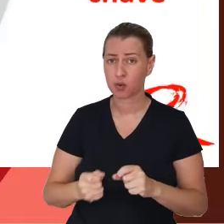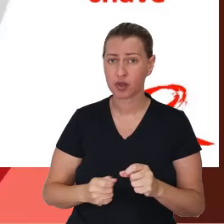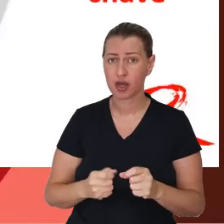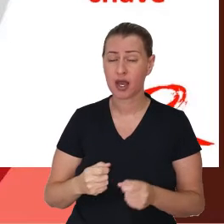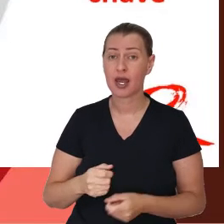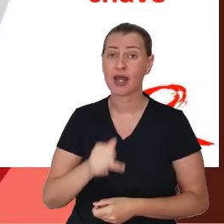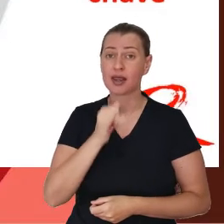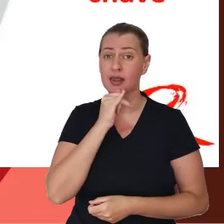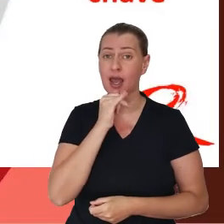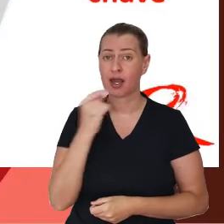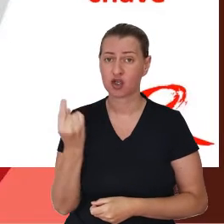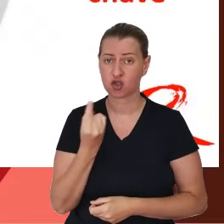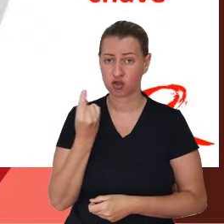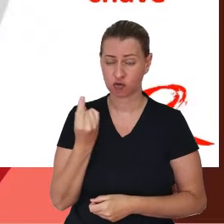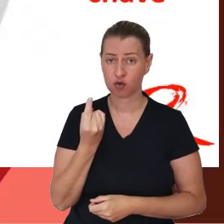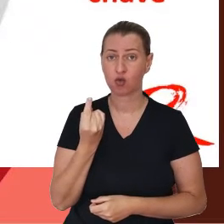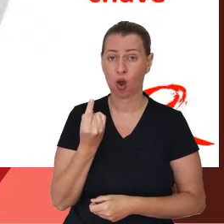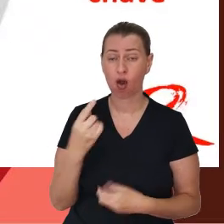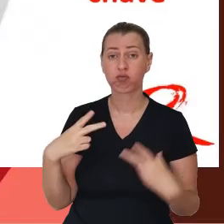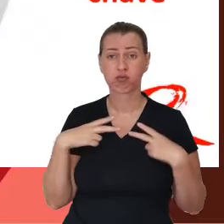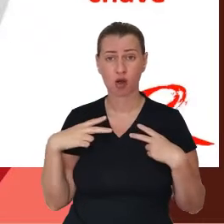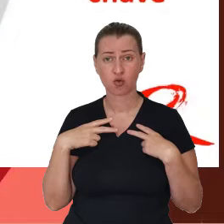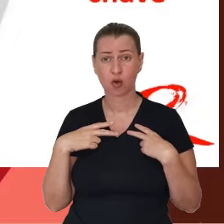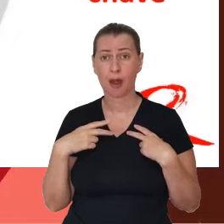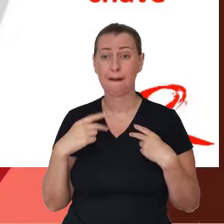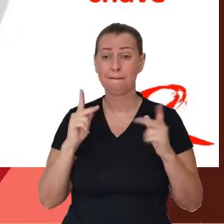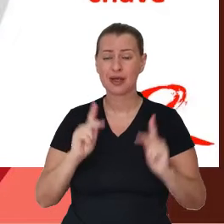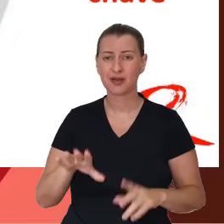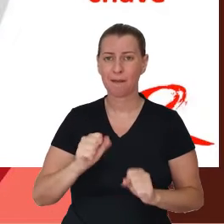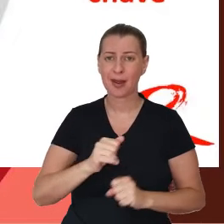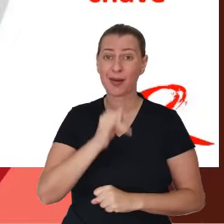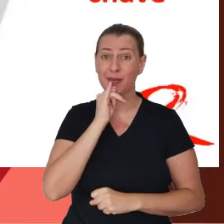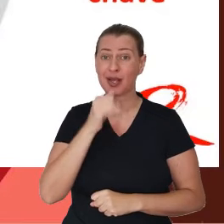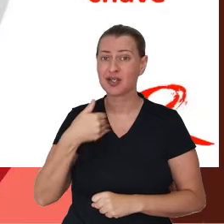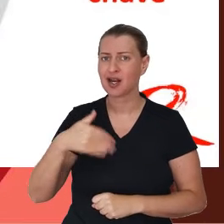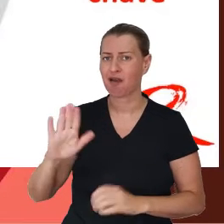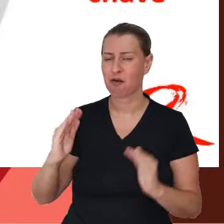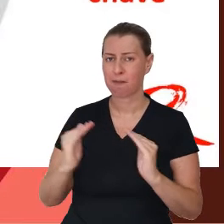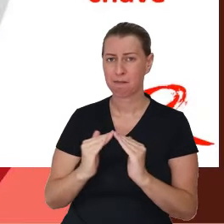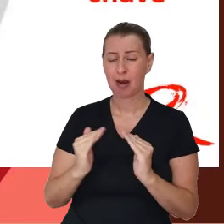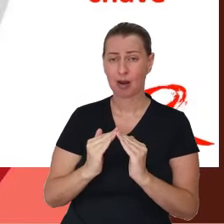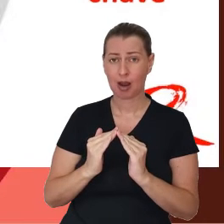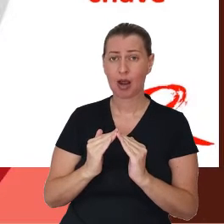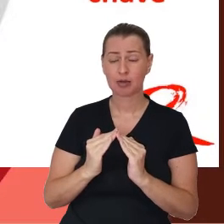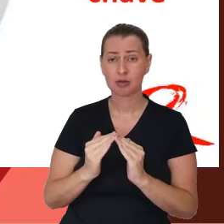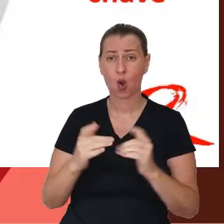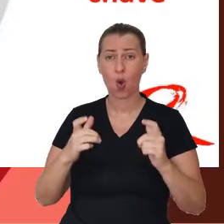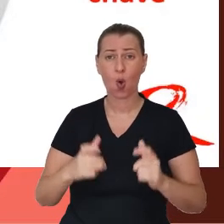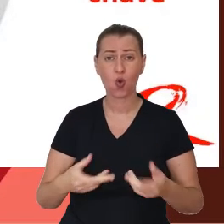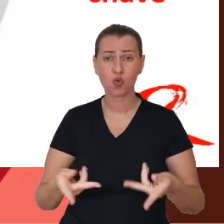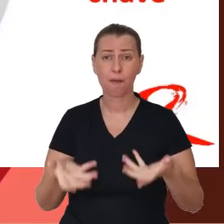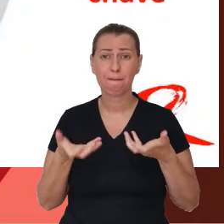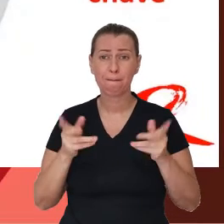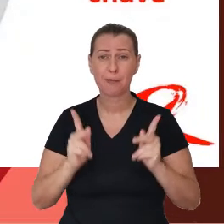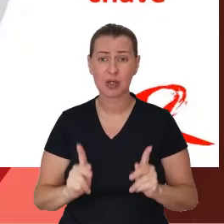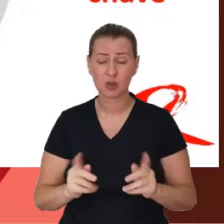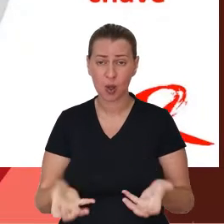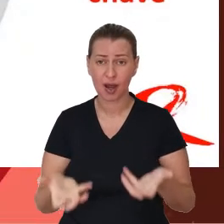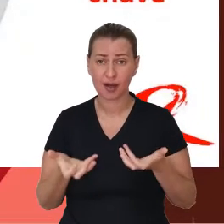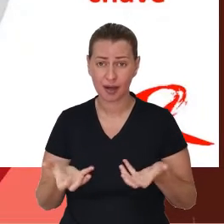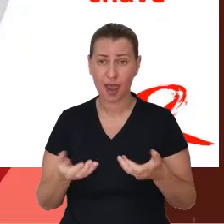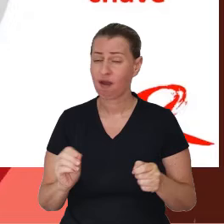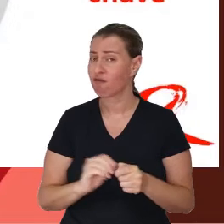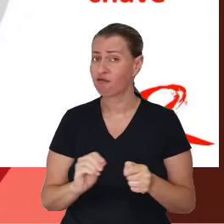testes individuais em que a pessoa leva para casa e ela mesma, aonde ela quiser, com quem ela quiser,